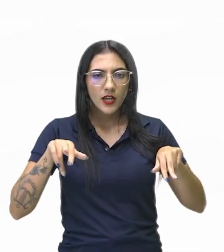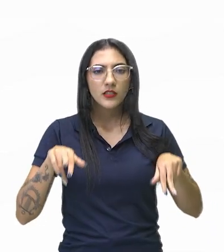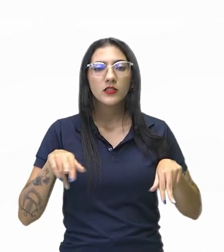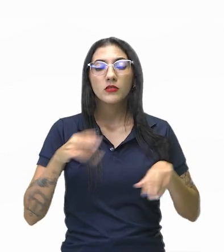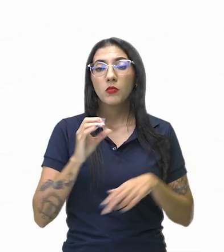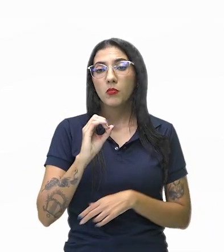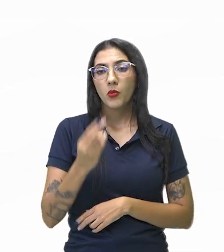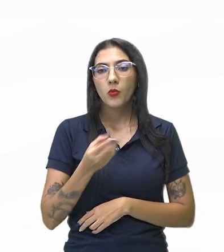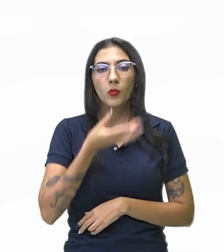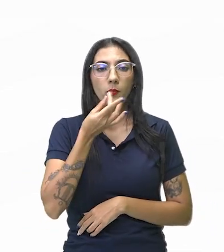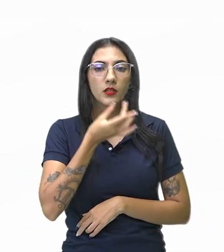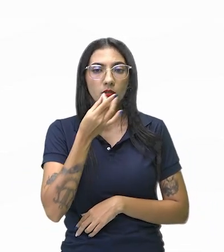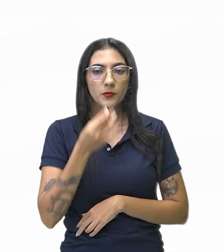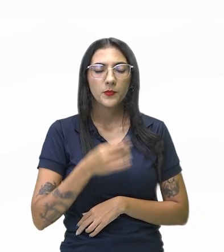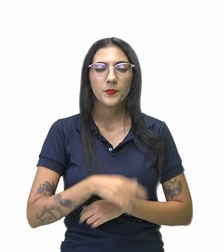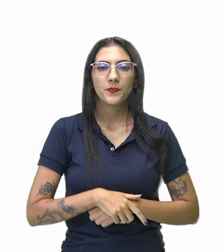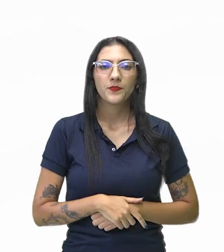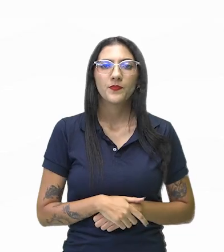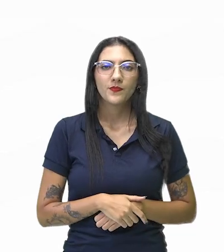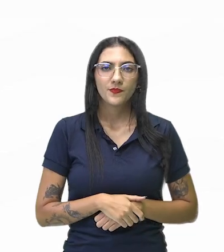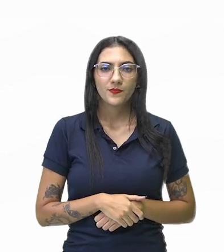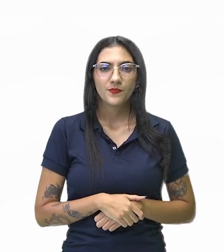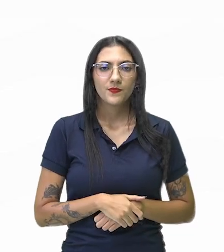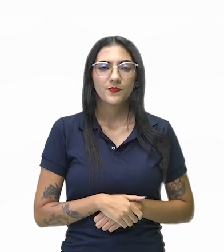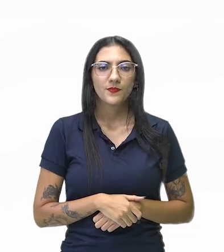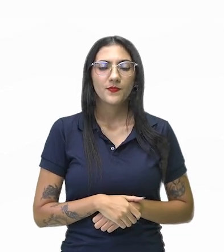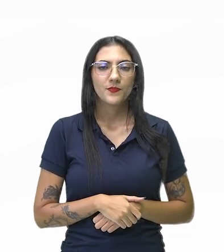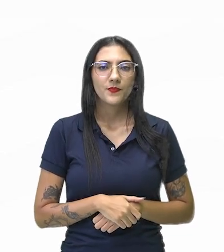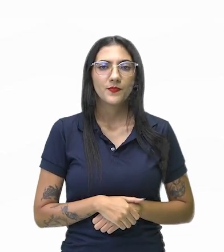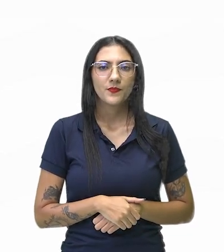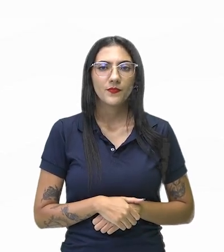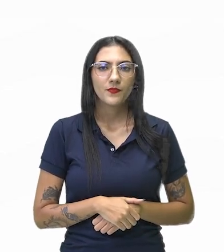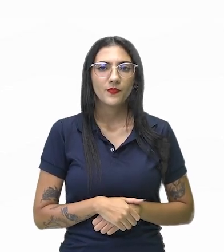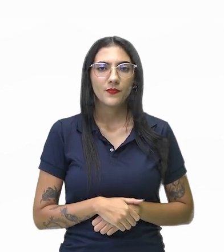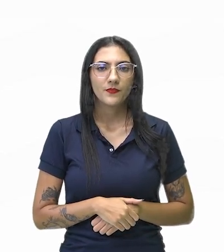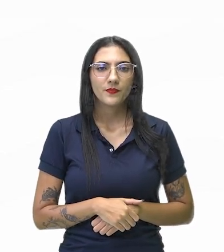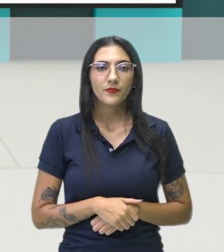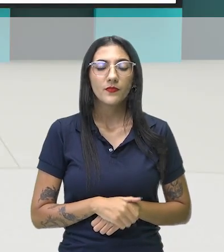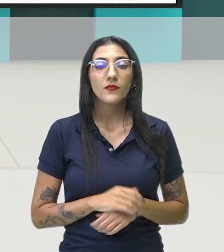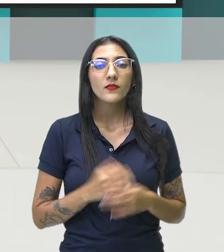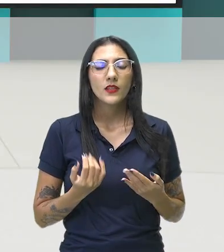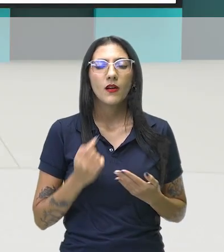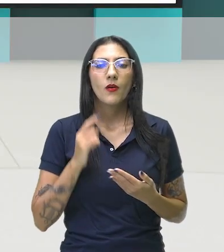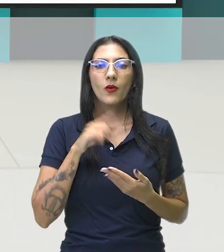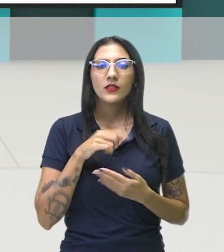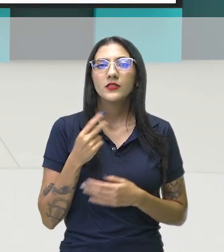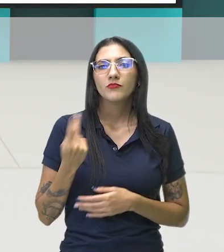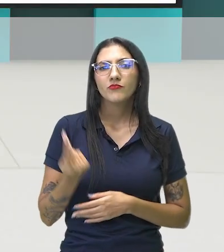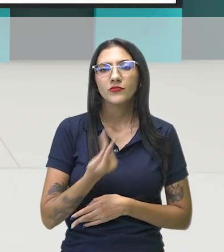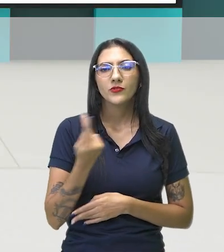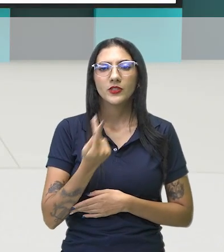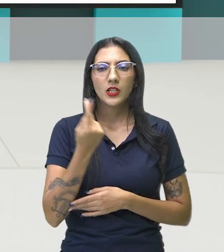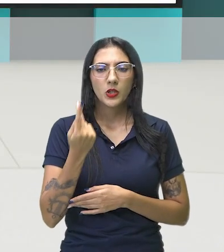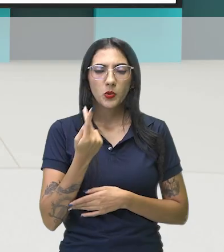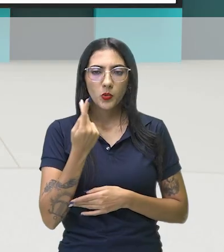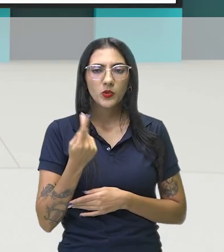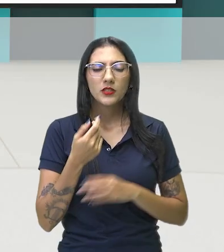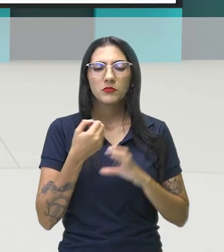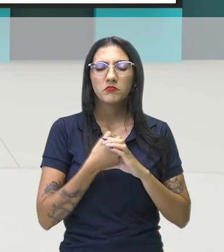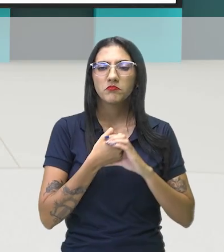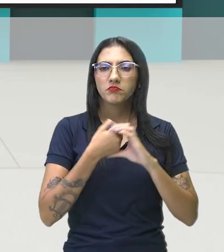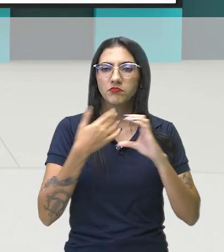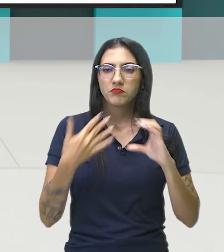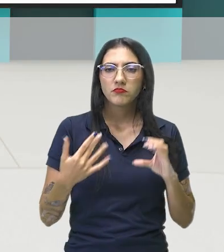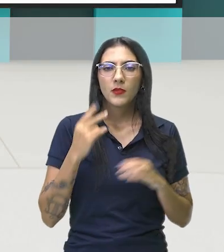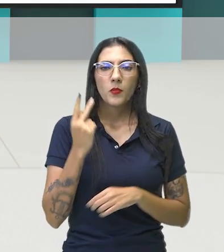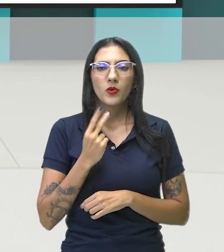oníricas ou críticas da realidade. Então, valores estéticos,